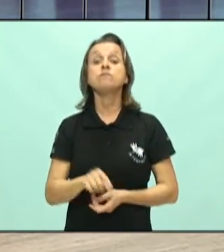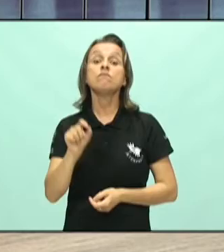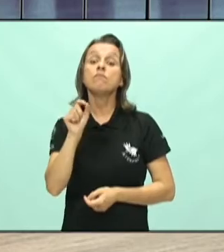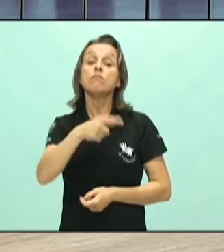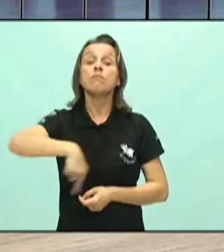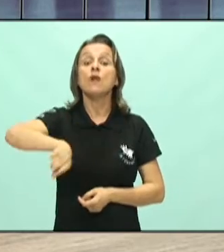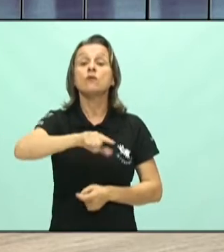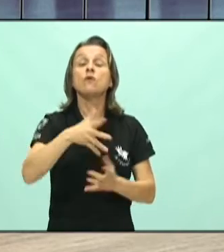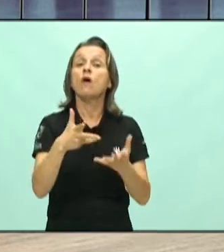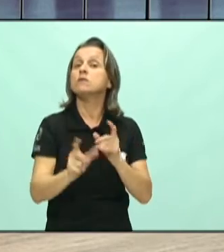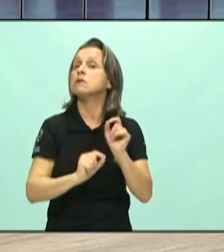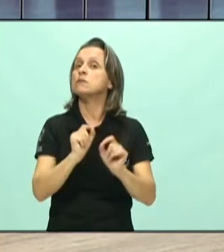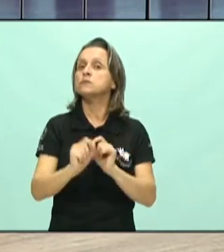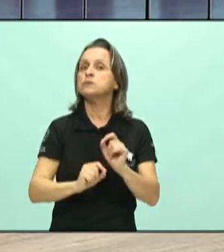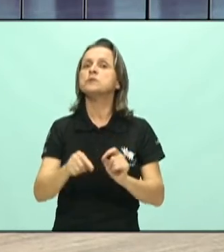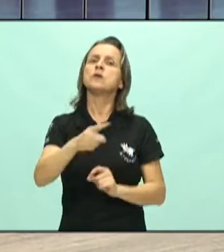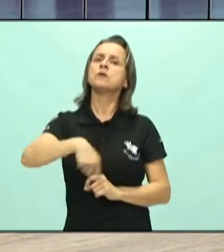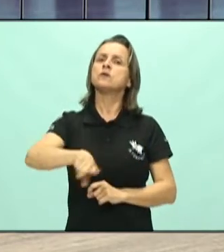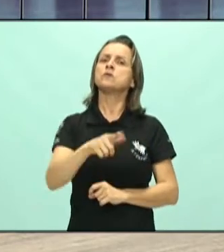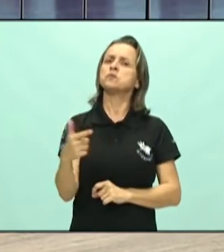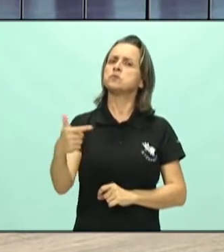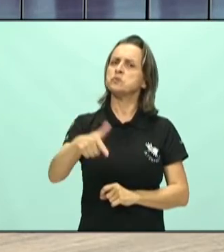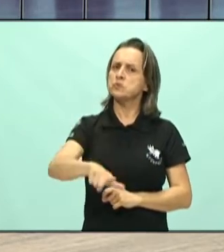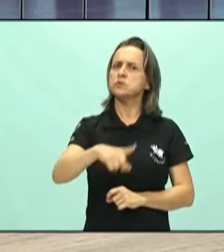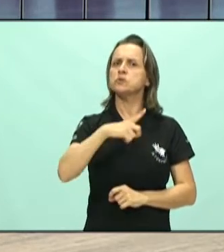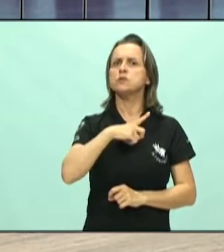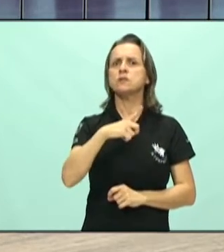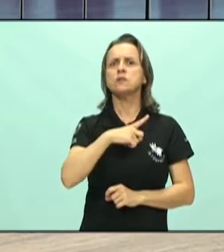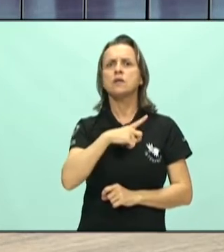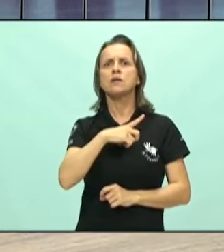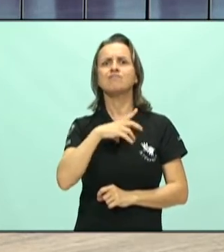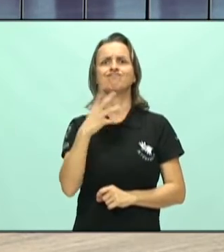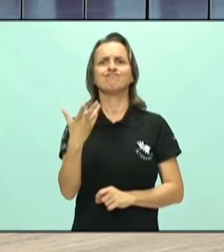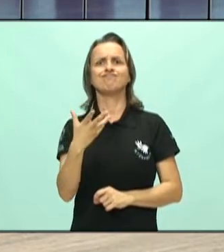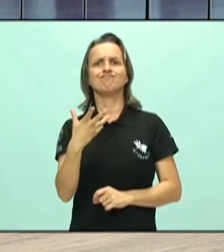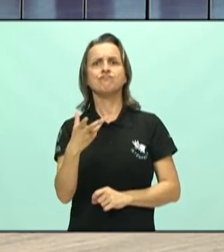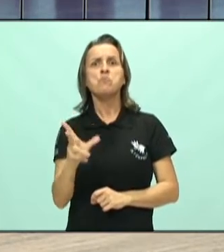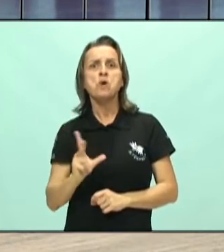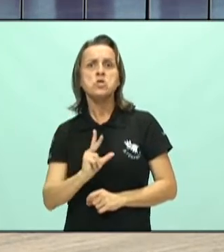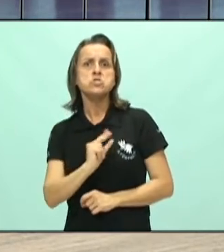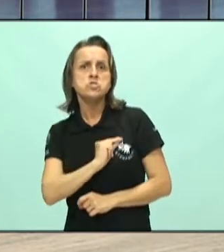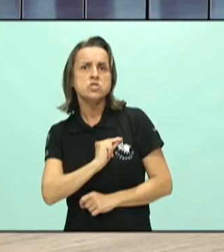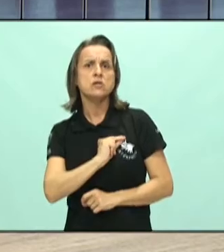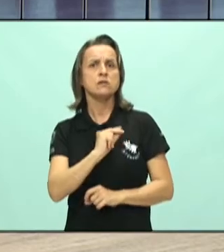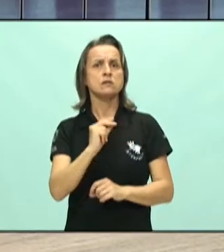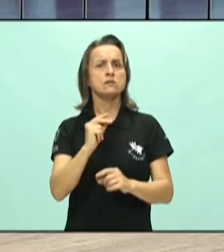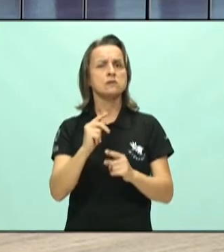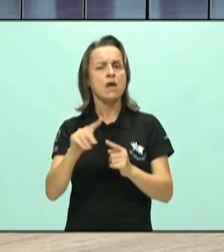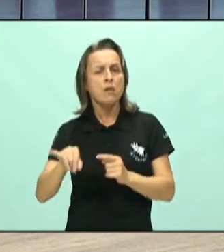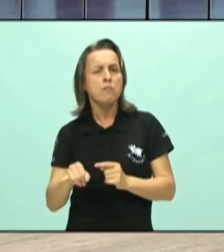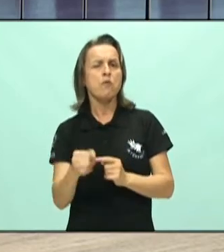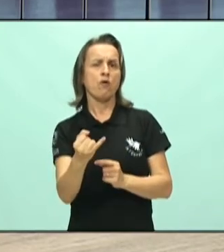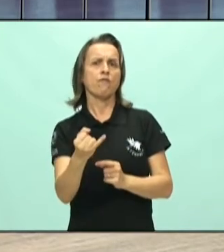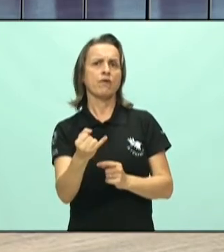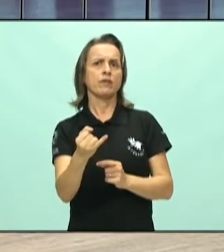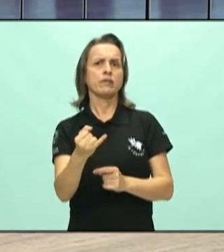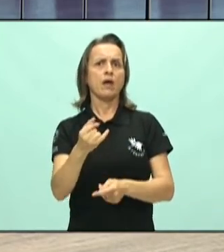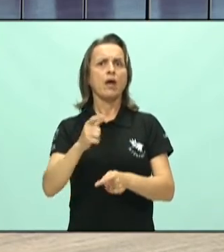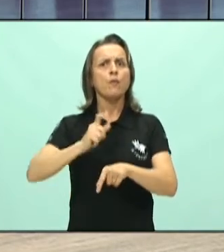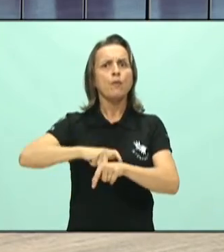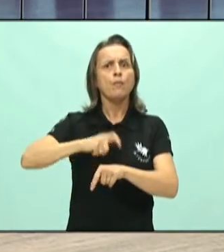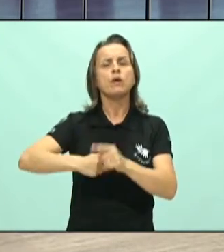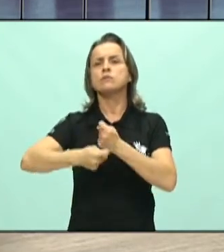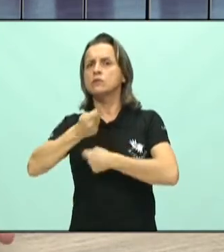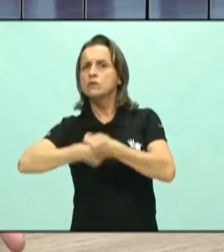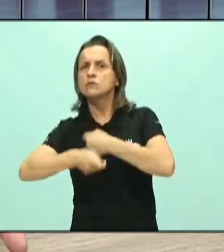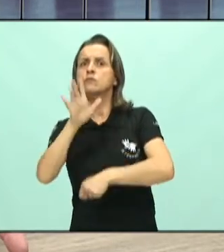nós tivéssemos a possibilidade, de acordo com o momento econômico atual do nosso estado, podermos trabalhar, inclusive sabendo o